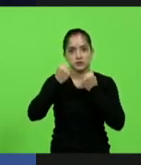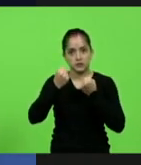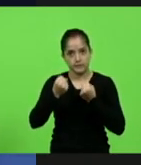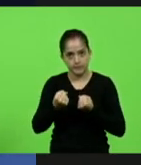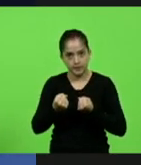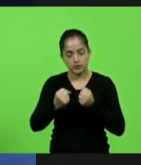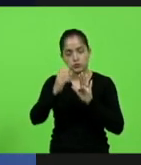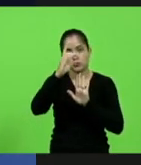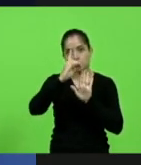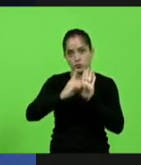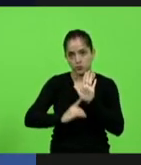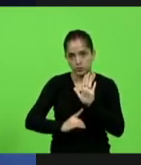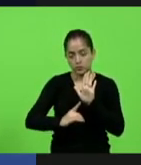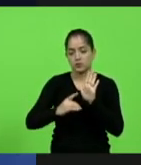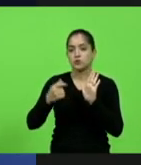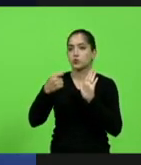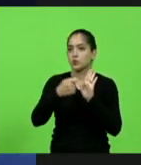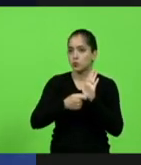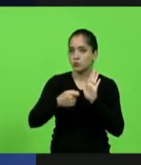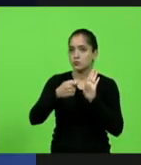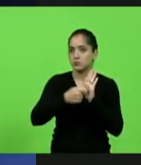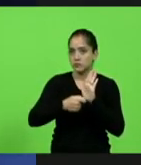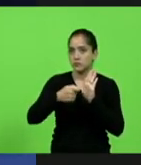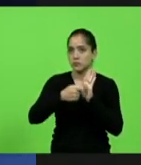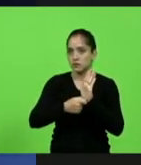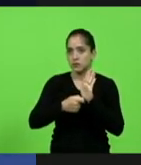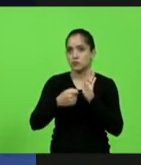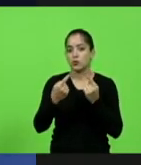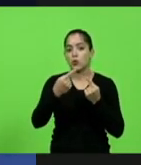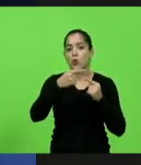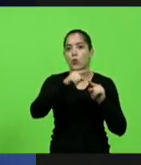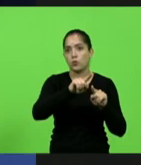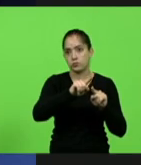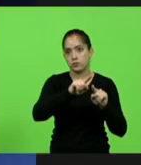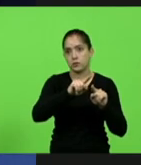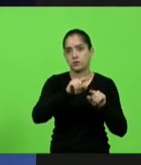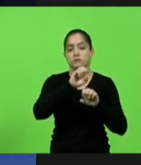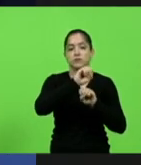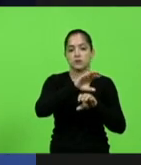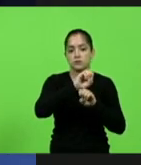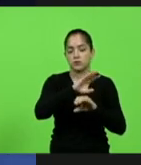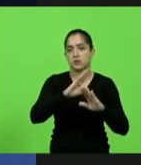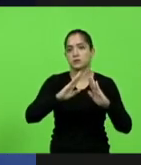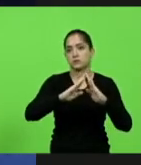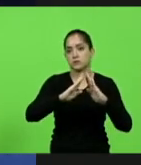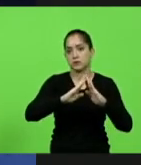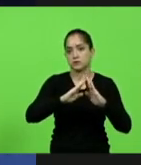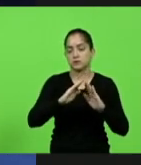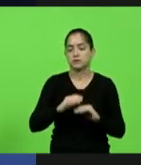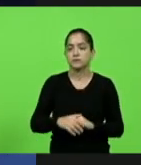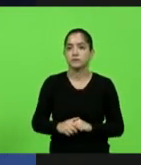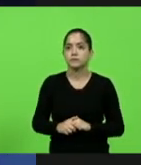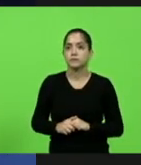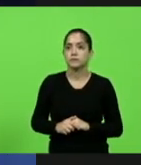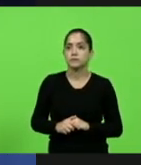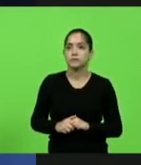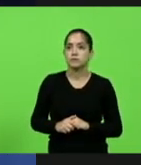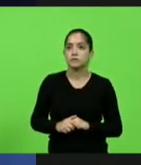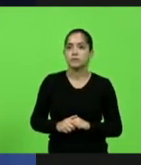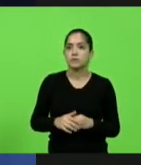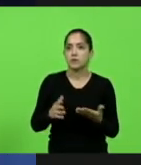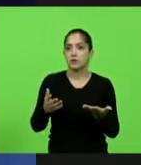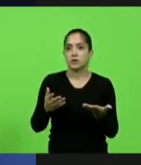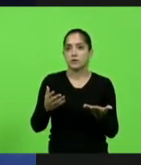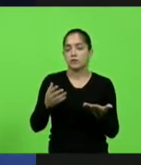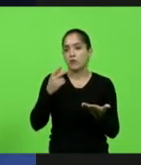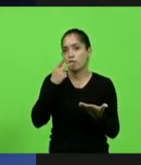continuamos lutando contra a educação domiciliar. Não quero entrar aqui